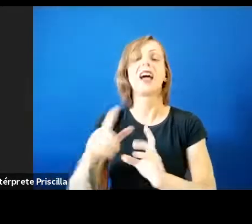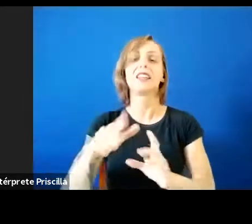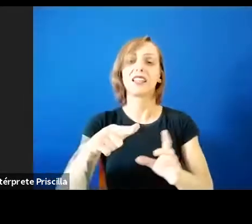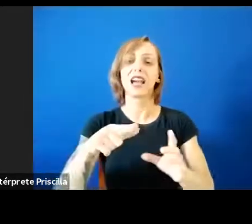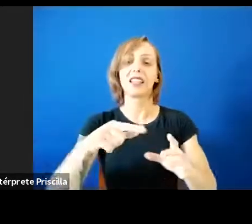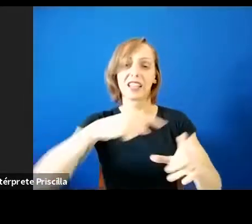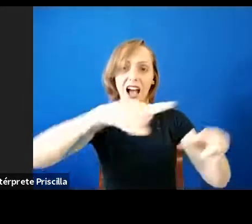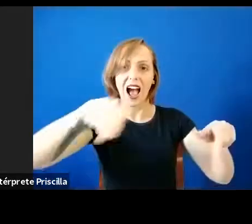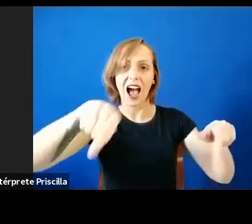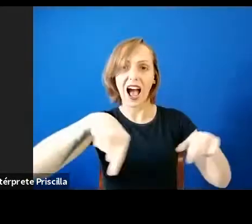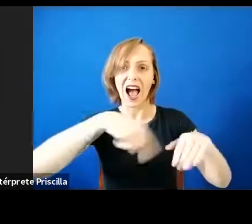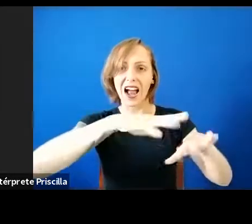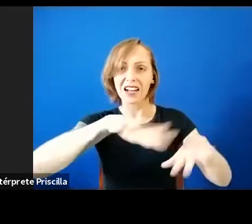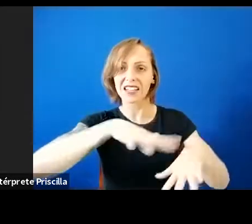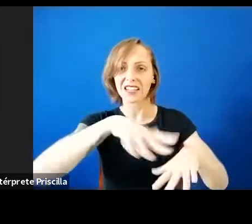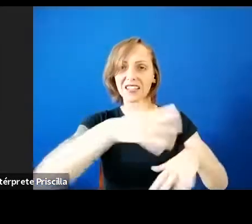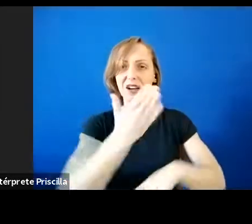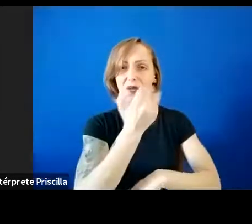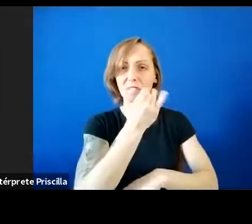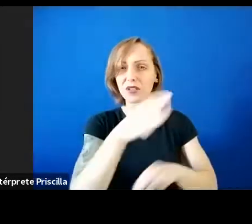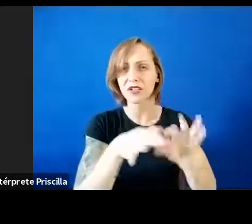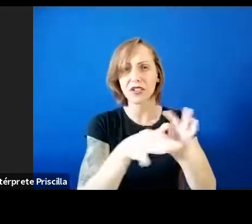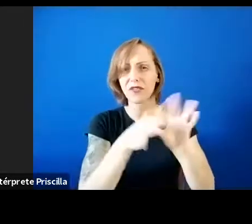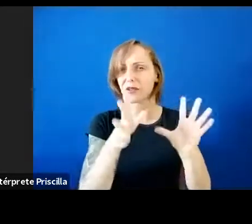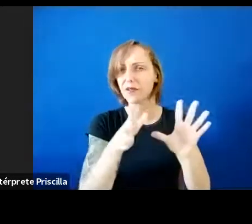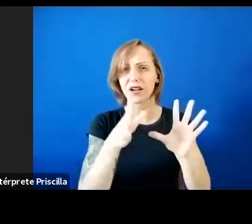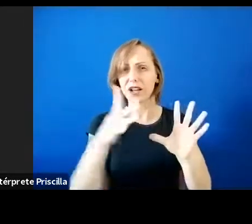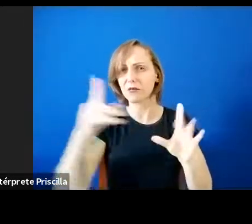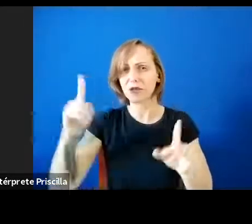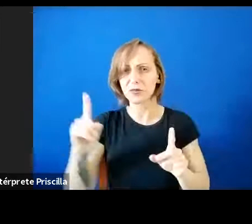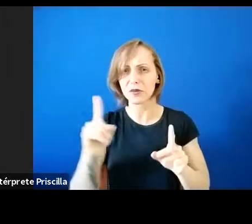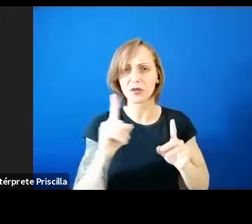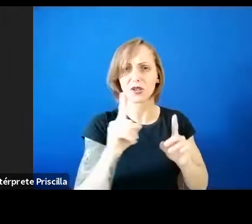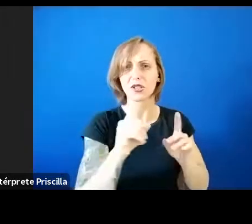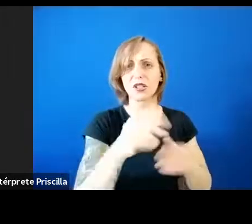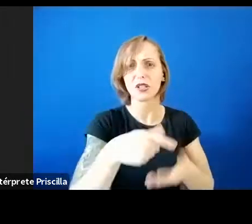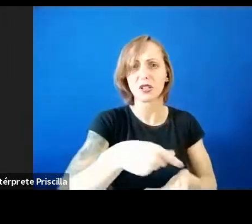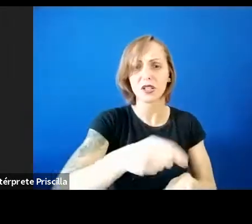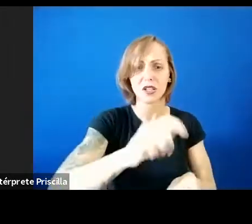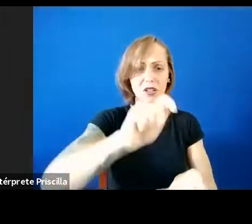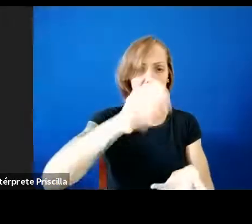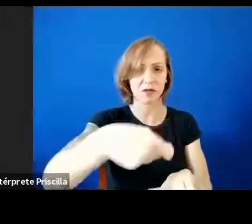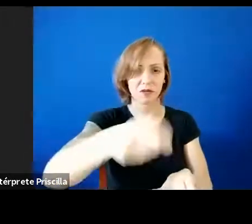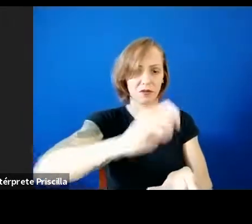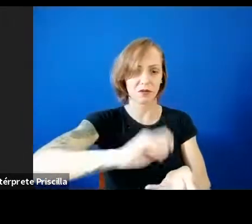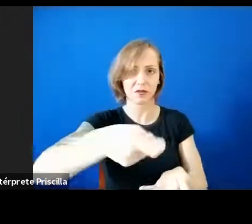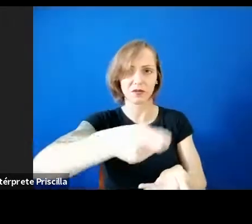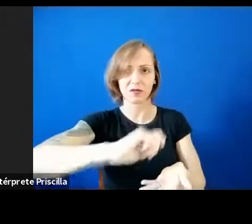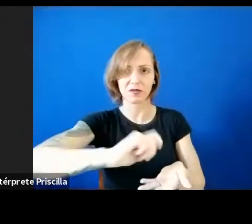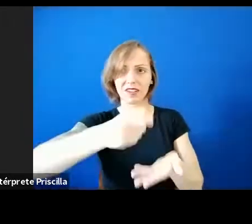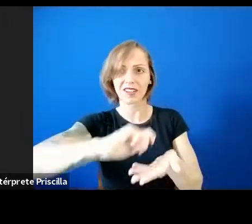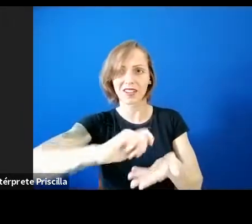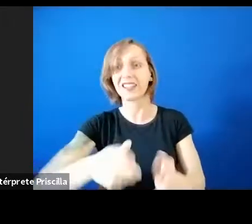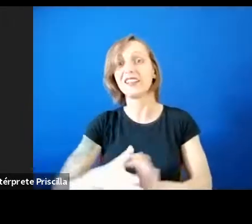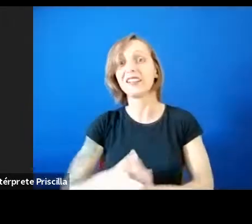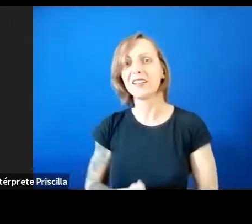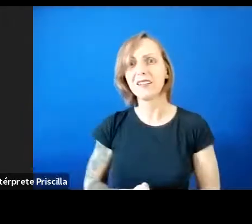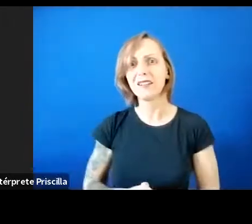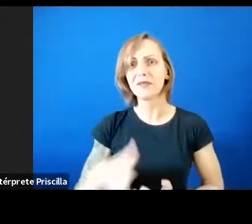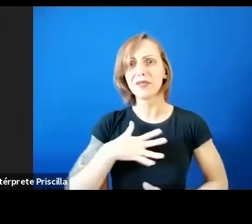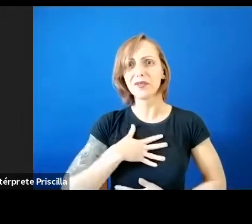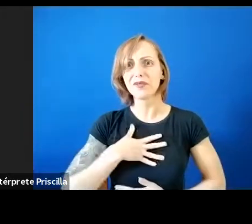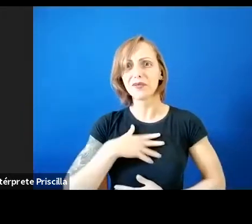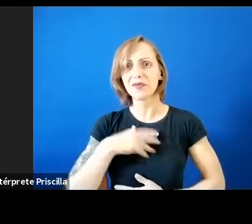e pudessem se alimentar. Para mim, foi uma novidade, assim, foi uma coisa que me chamou muito a atenção, que fez,